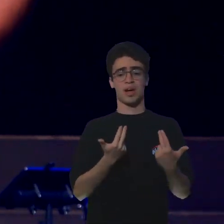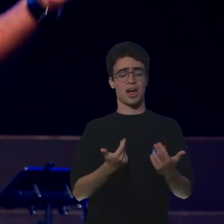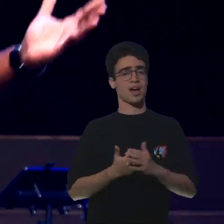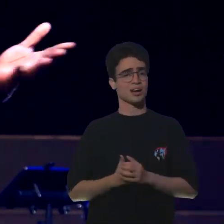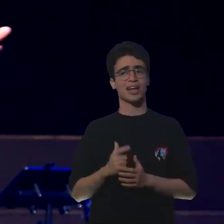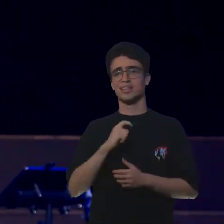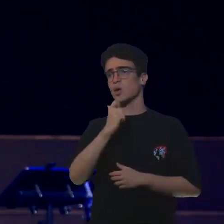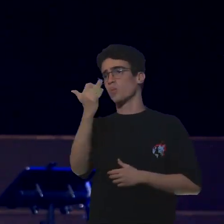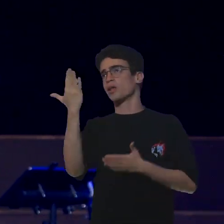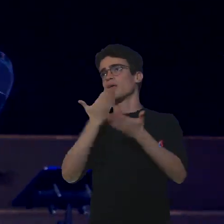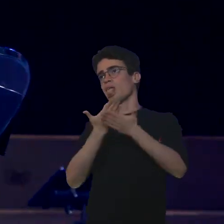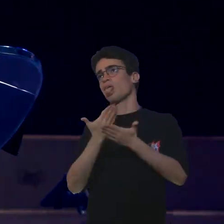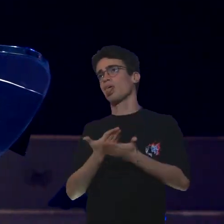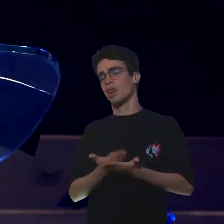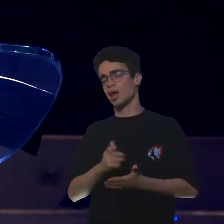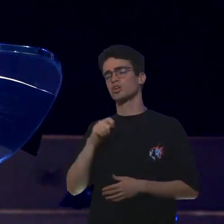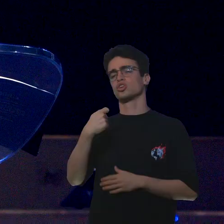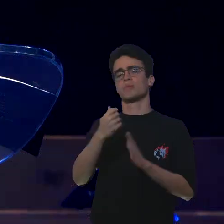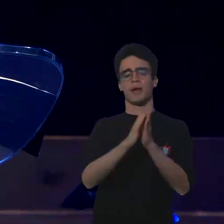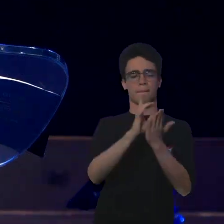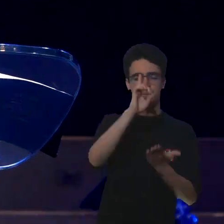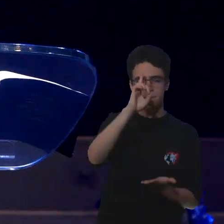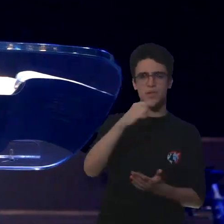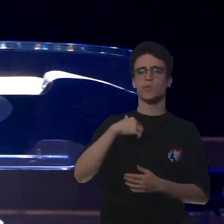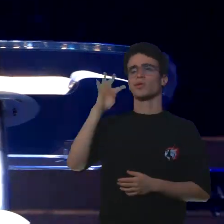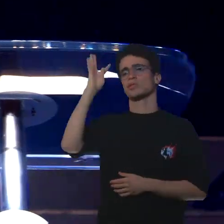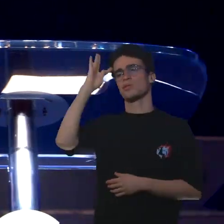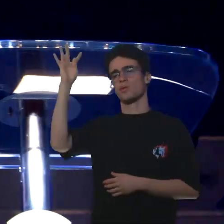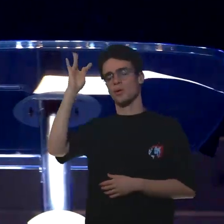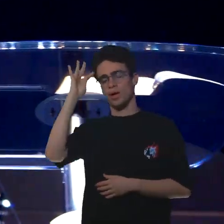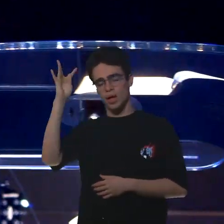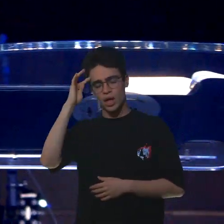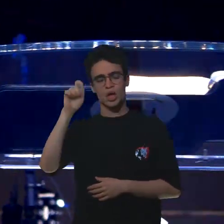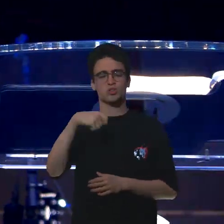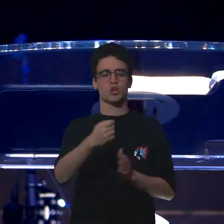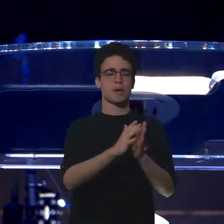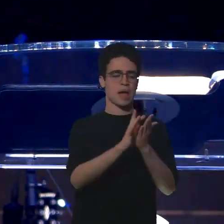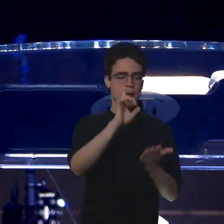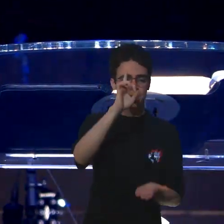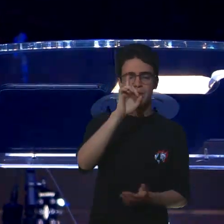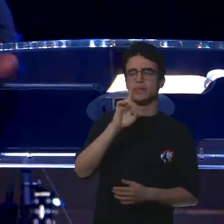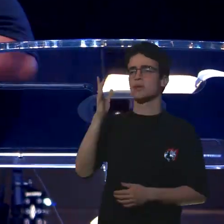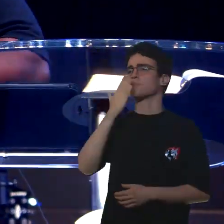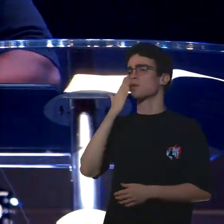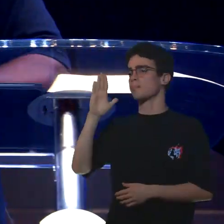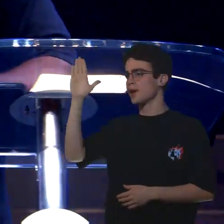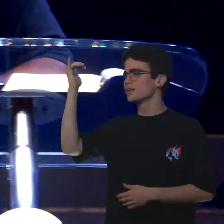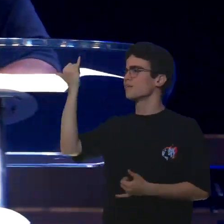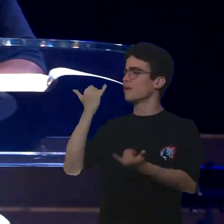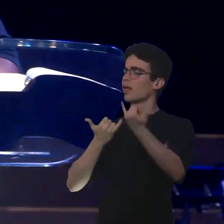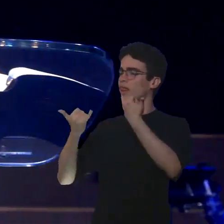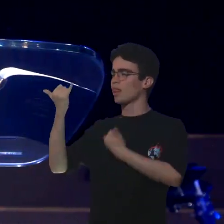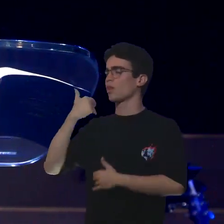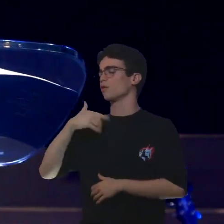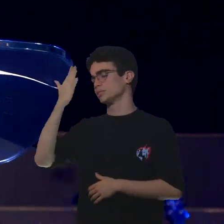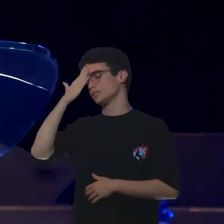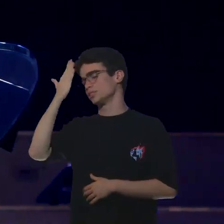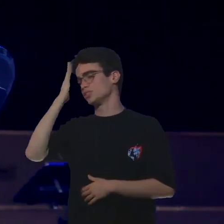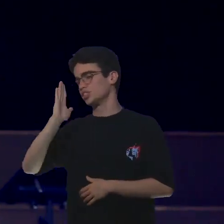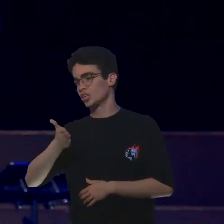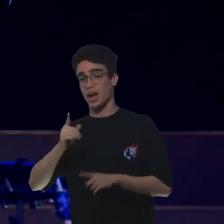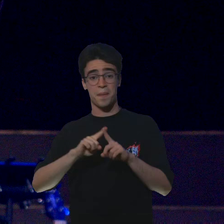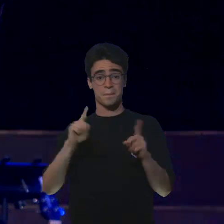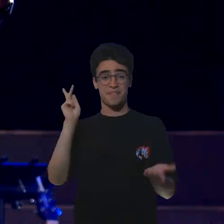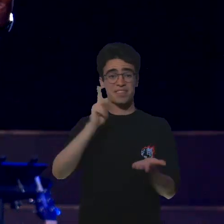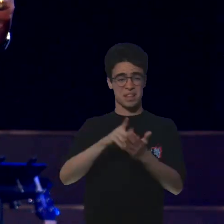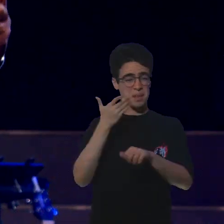várias teorias sobre a Bíblia, sobre as promessas, sobre aquilo que Deus já falou conosco. Mas a